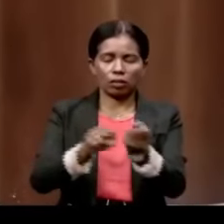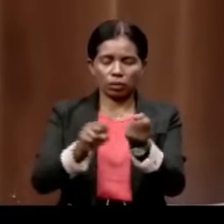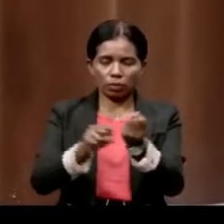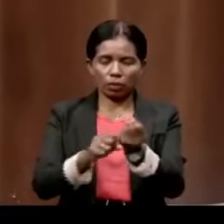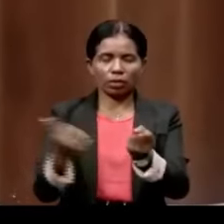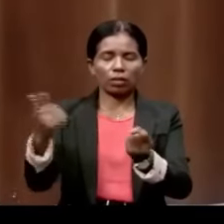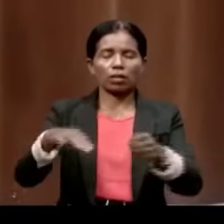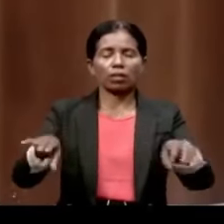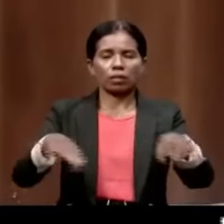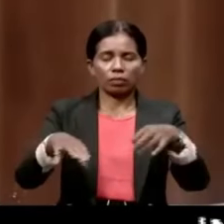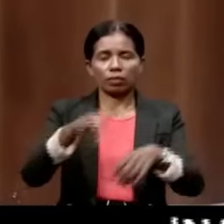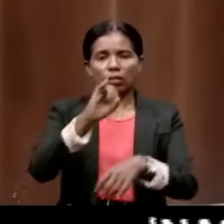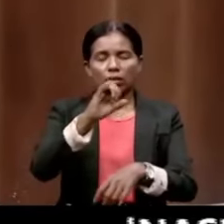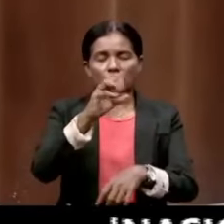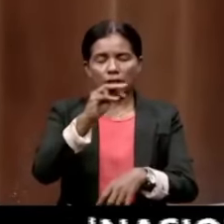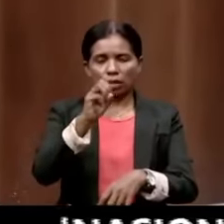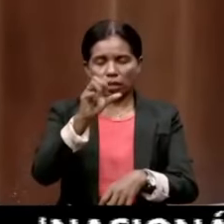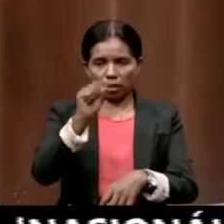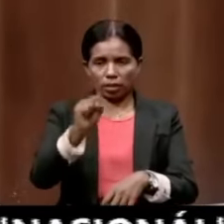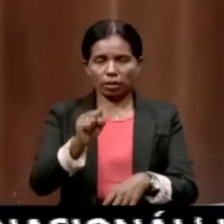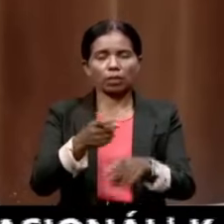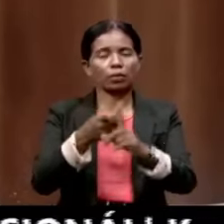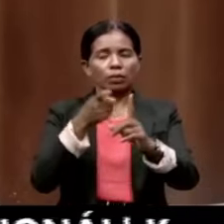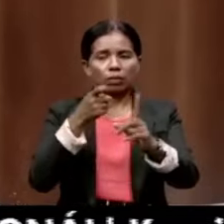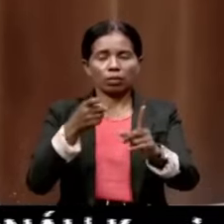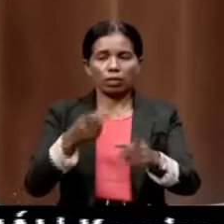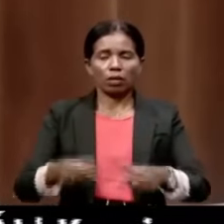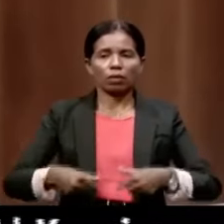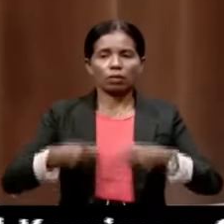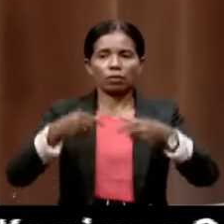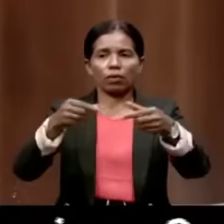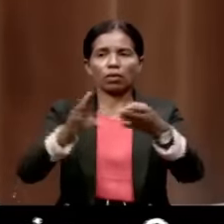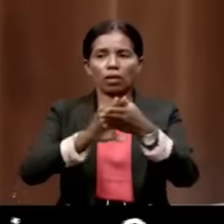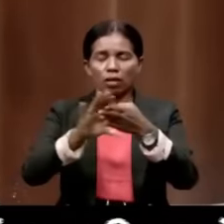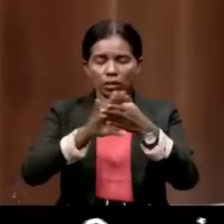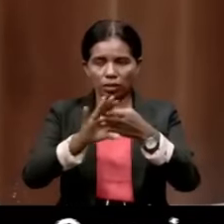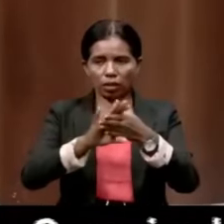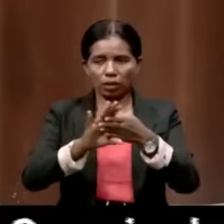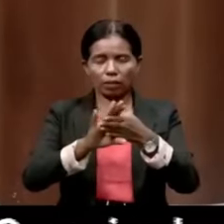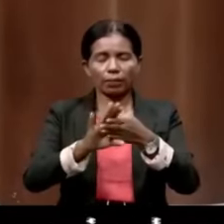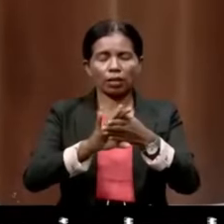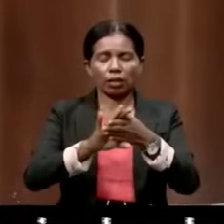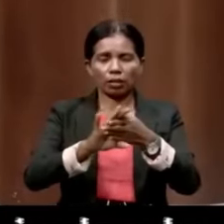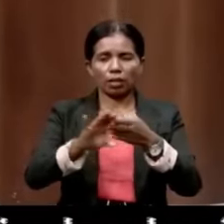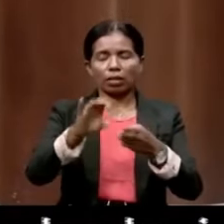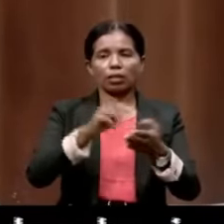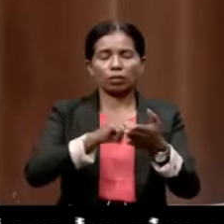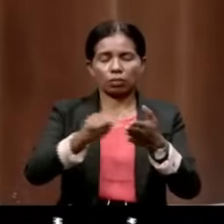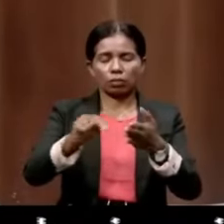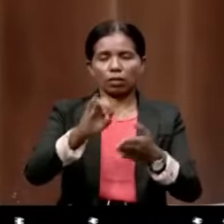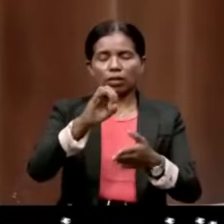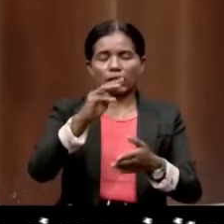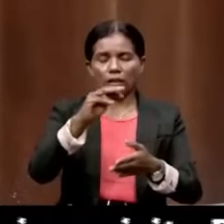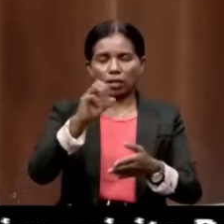e a sistema de segurança social. Lhe fosse atribuição de cartão, lhe fosse atribuição número de identidade de